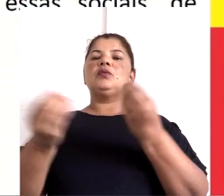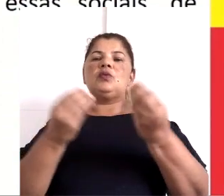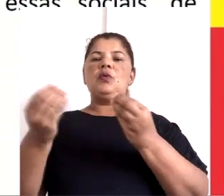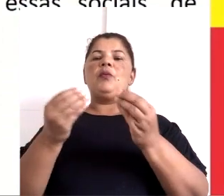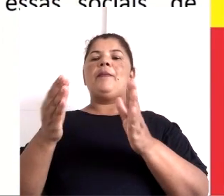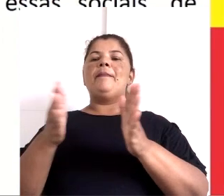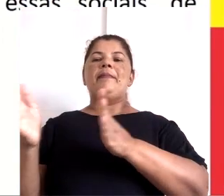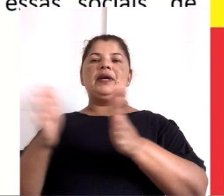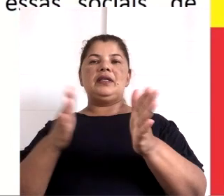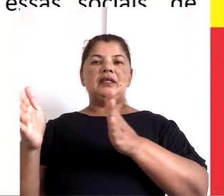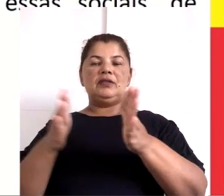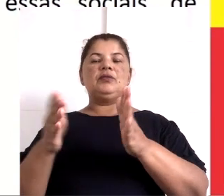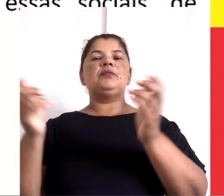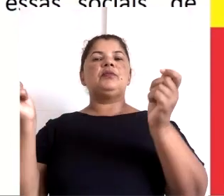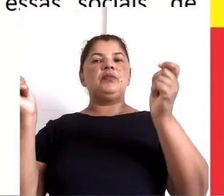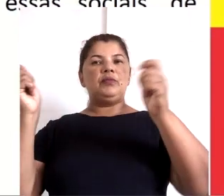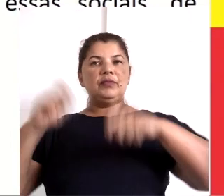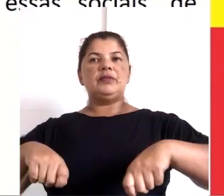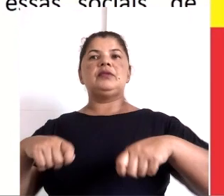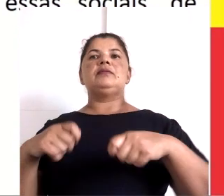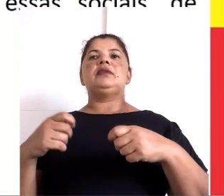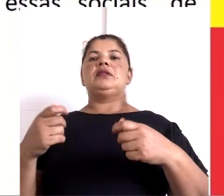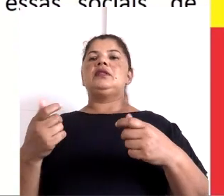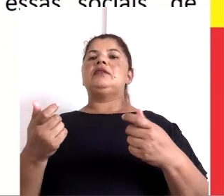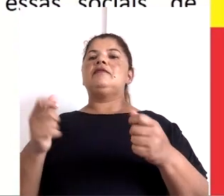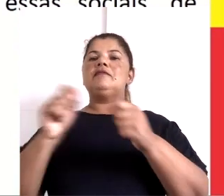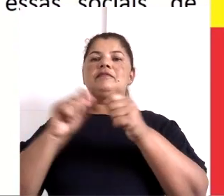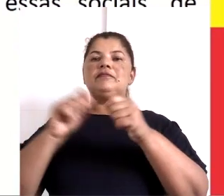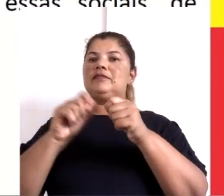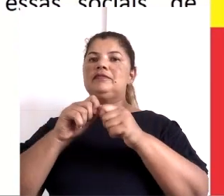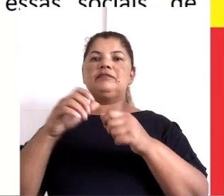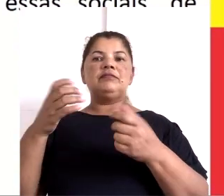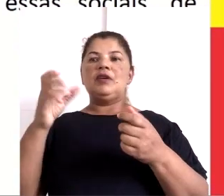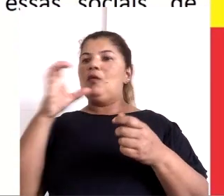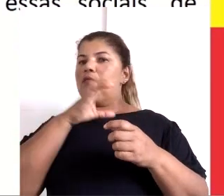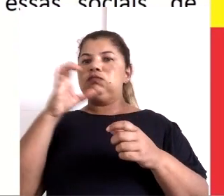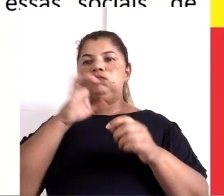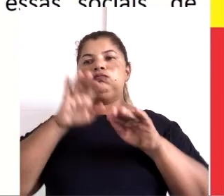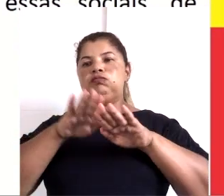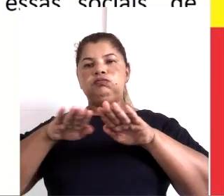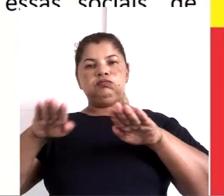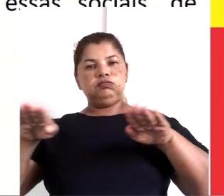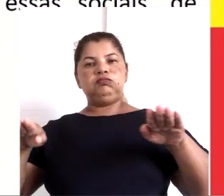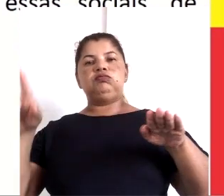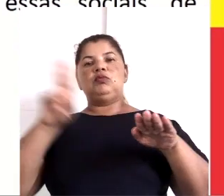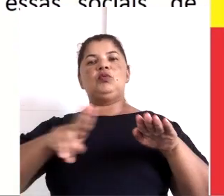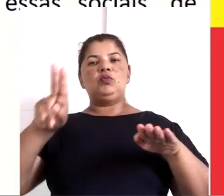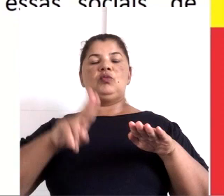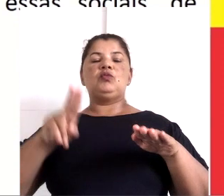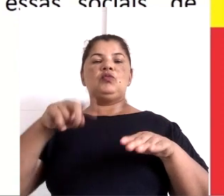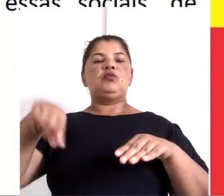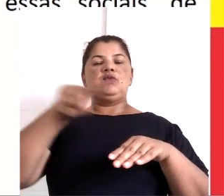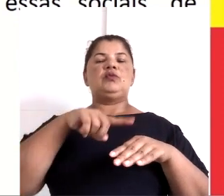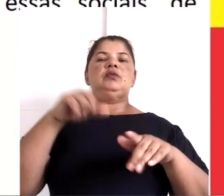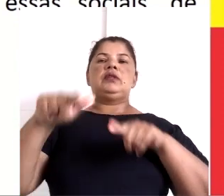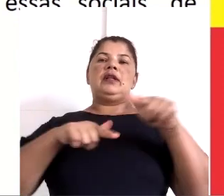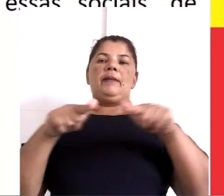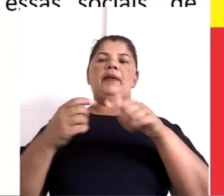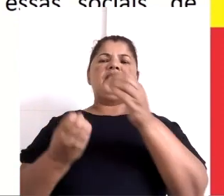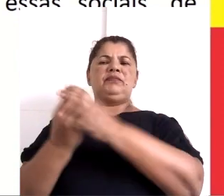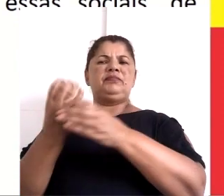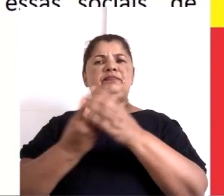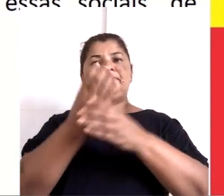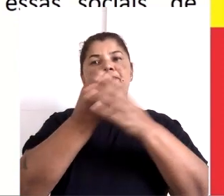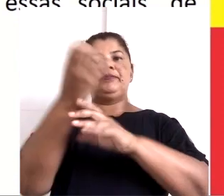nesse período possibilitam a produção em massa, tá? A utilização, a autorização do trabalho, o surgimento de diversas